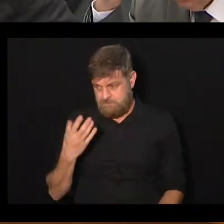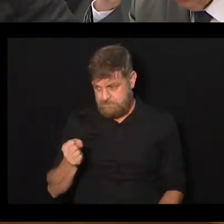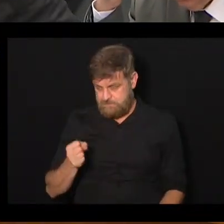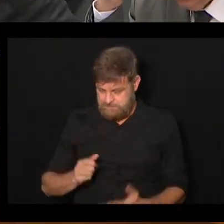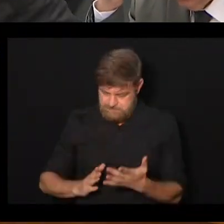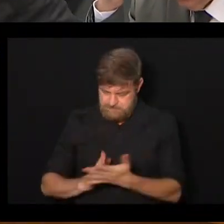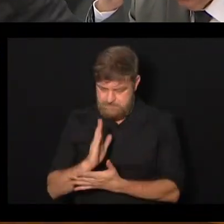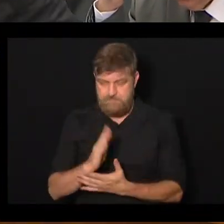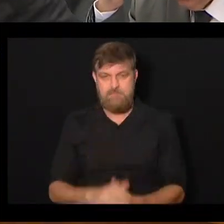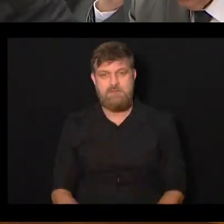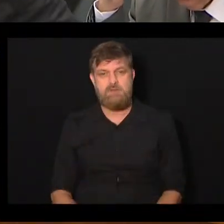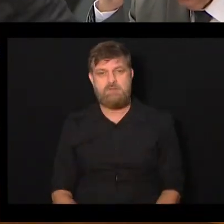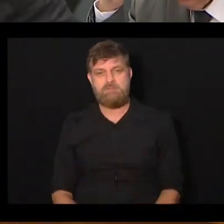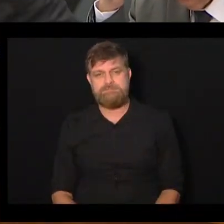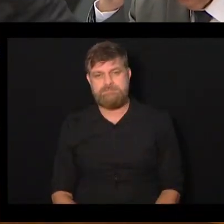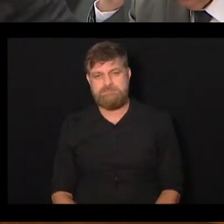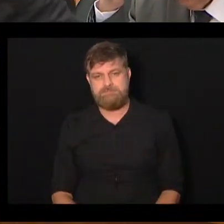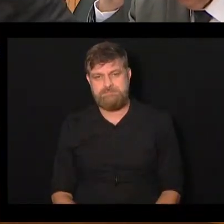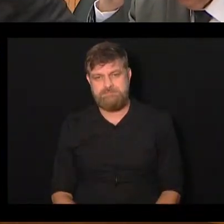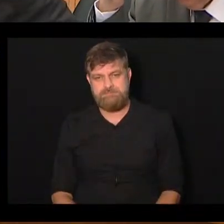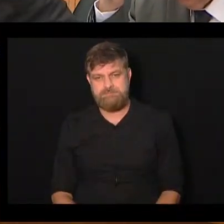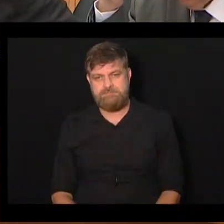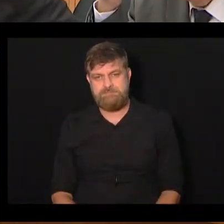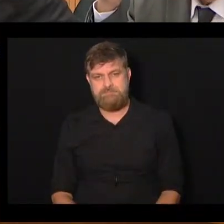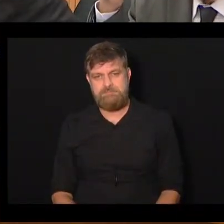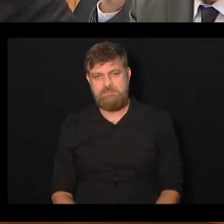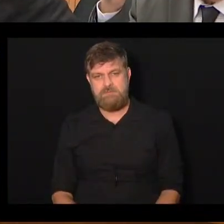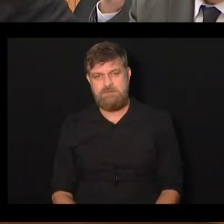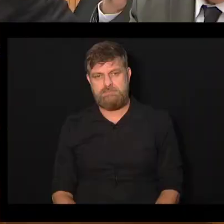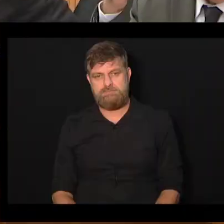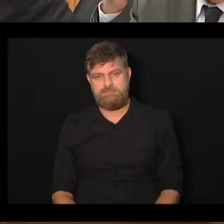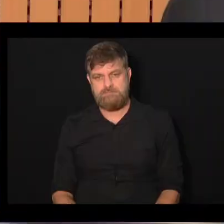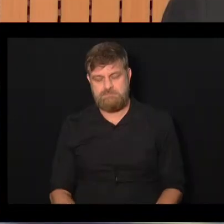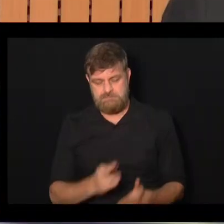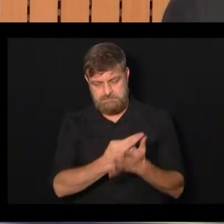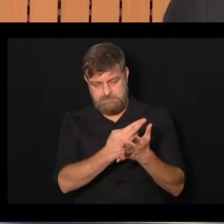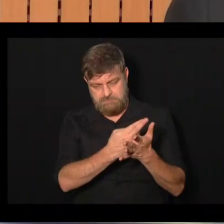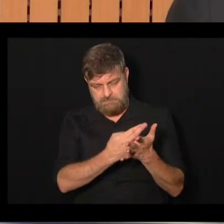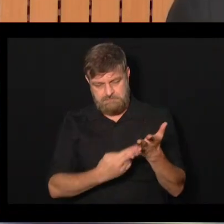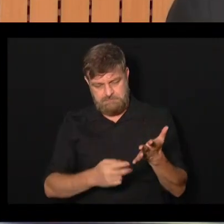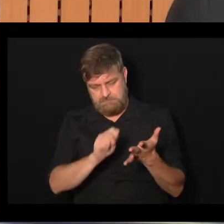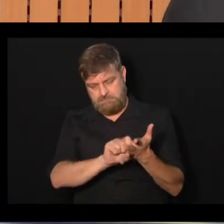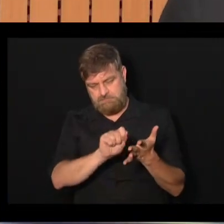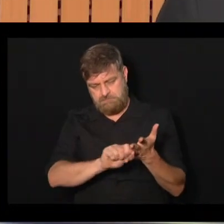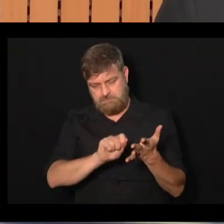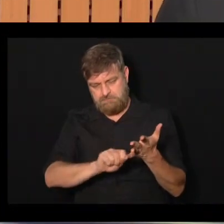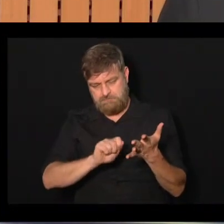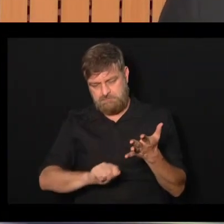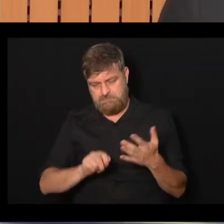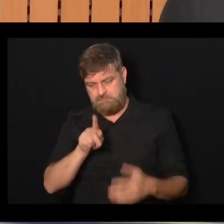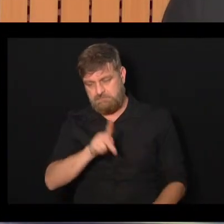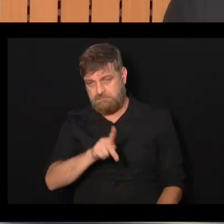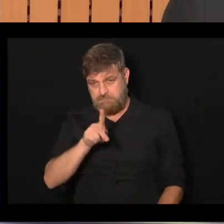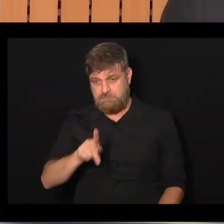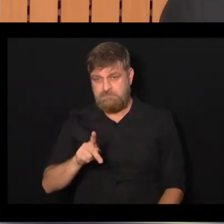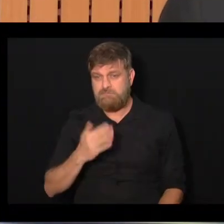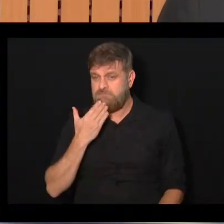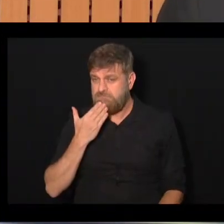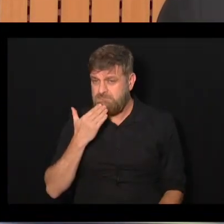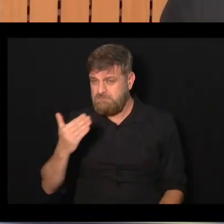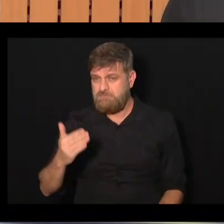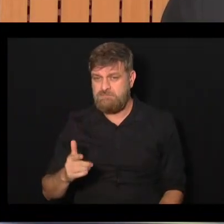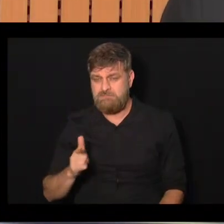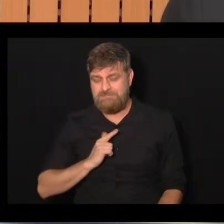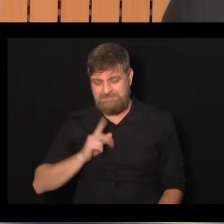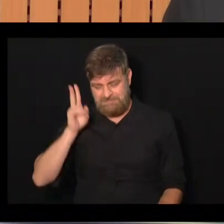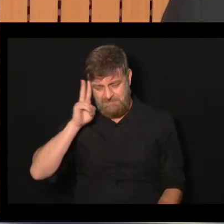permaneçam como estão. Aprovada a retirada e o arquivamento. Requerimento 2179 do senhor professor Alberto, requerendo